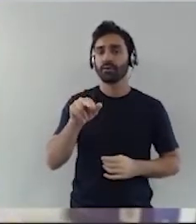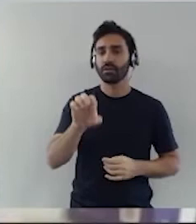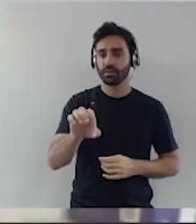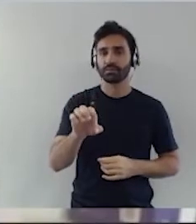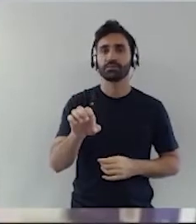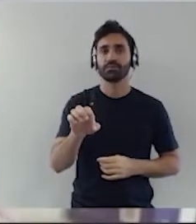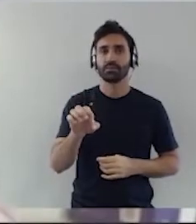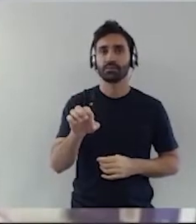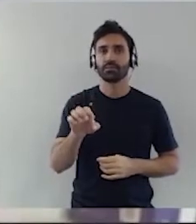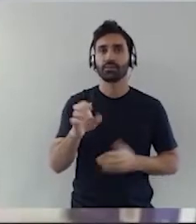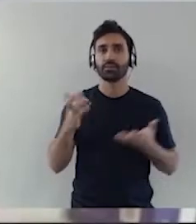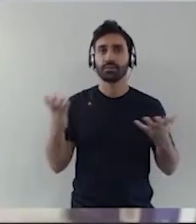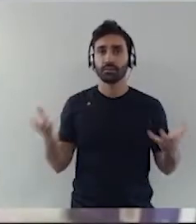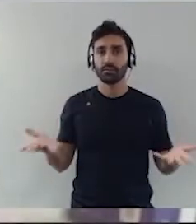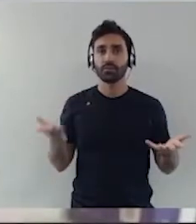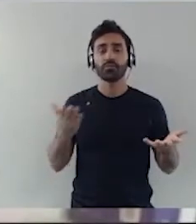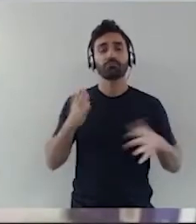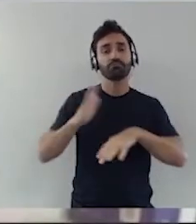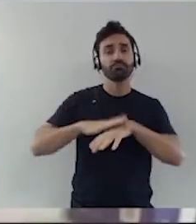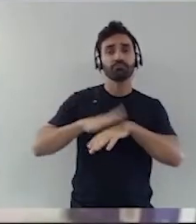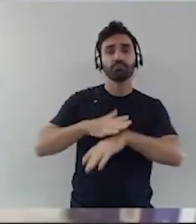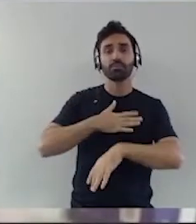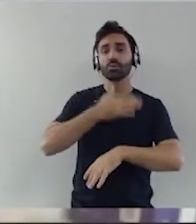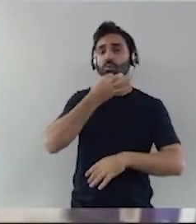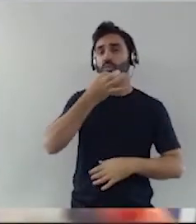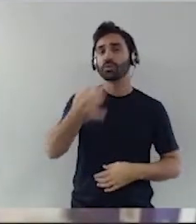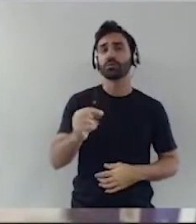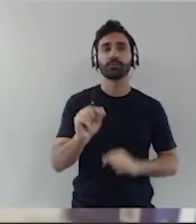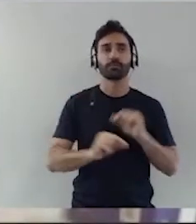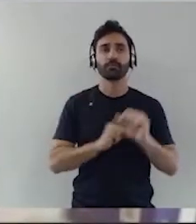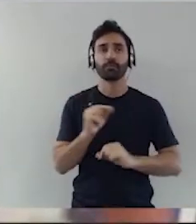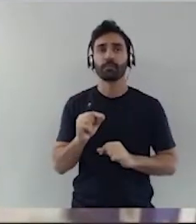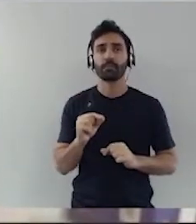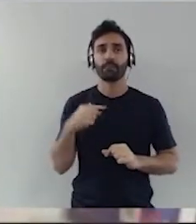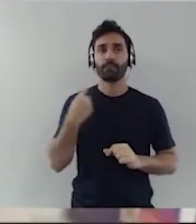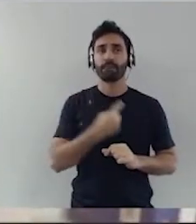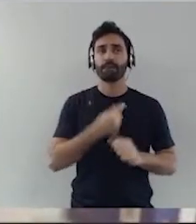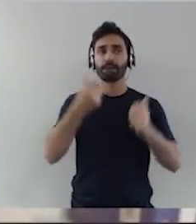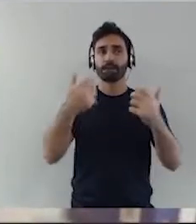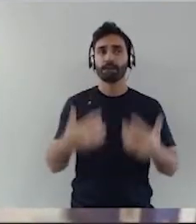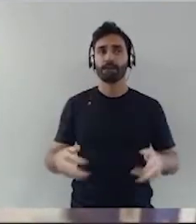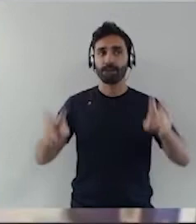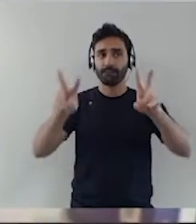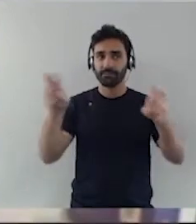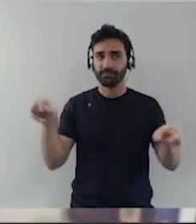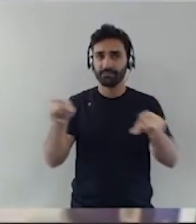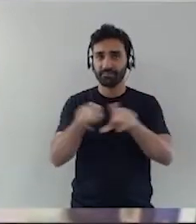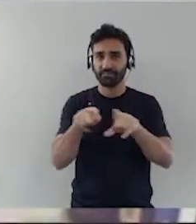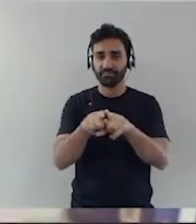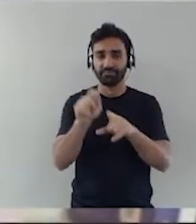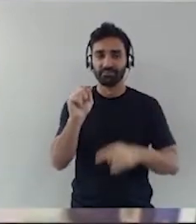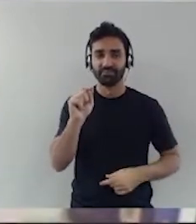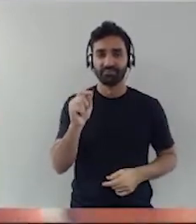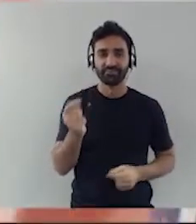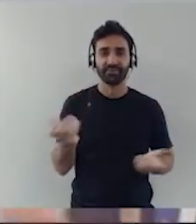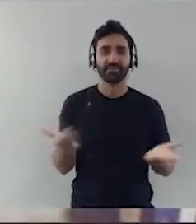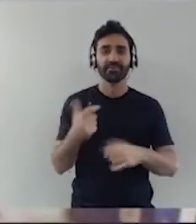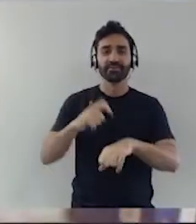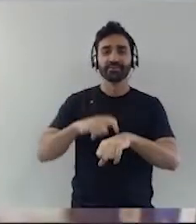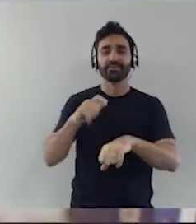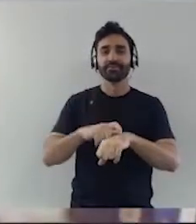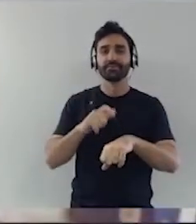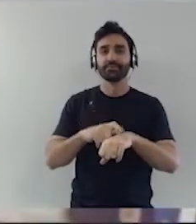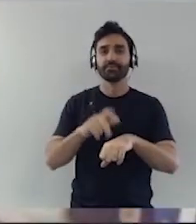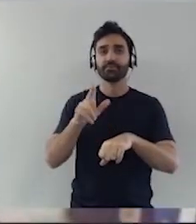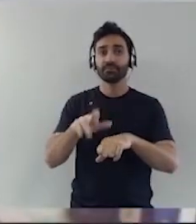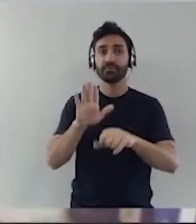oposição. Então, meu ponto de partida, quando a gente fala da ampliação do uso do RDC neste momento, com